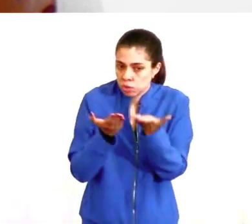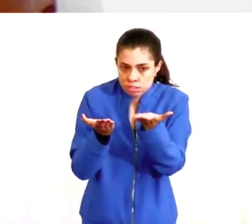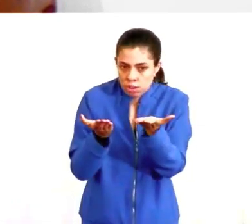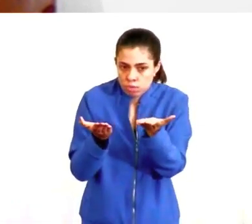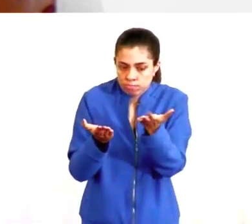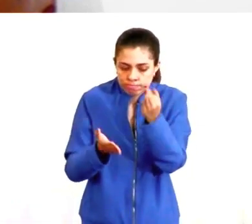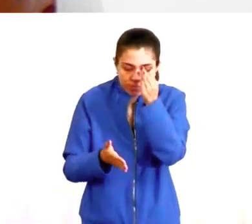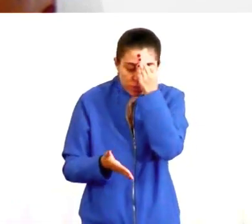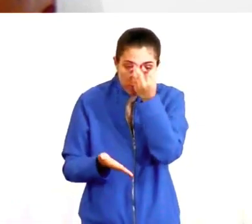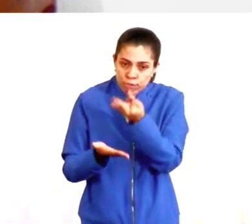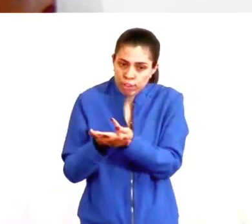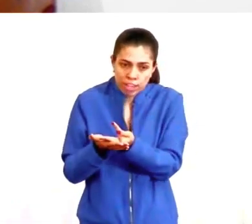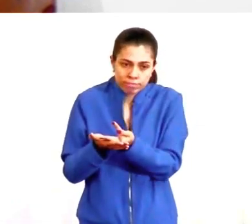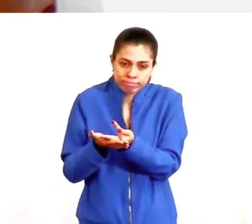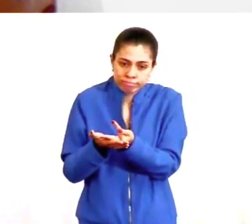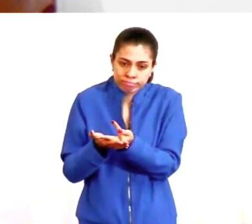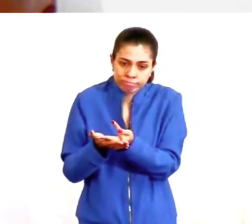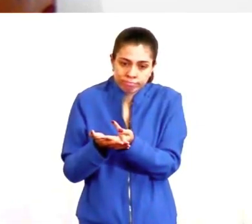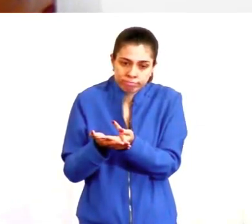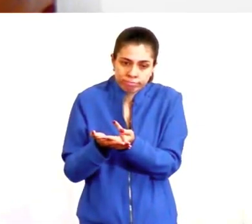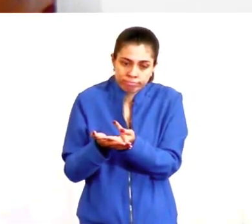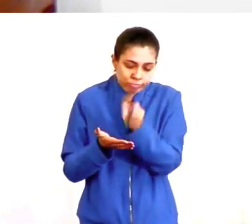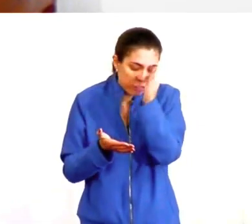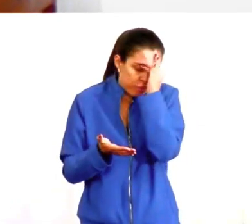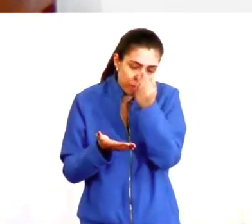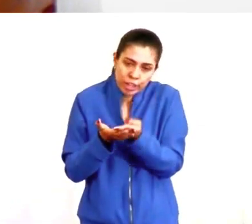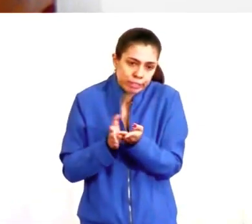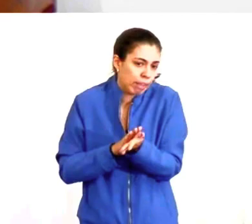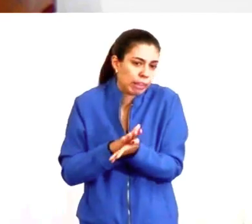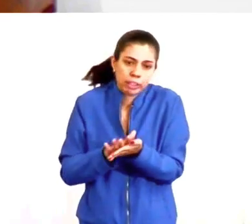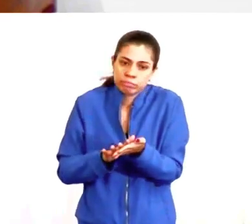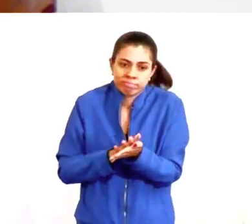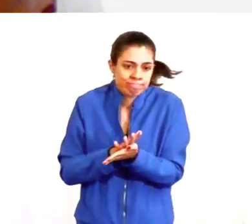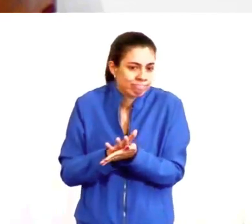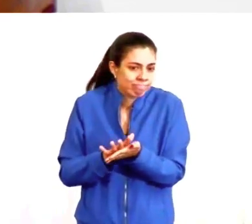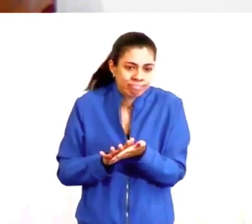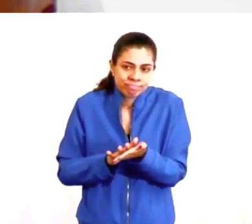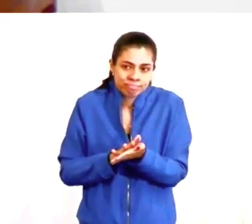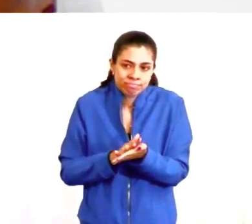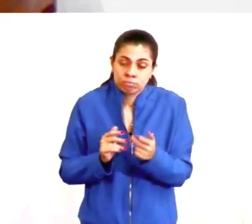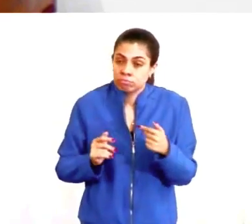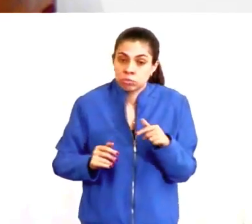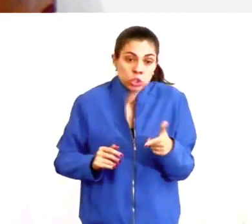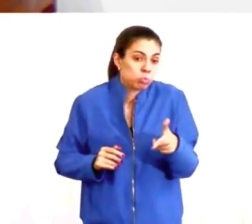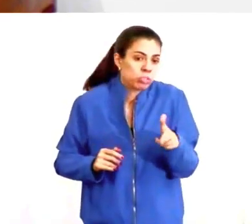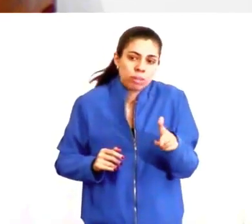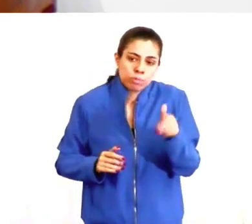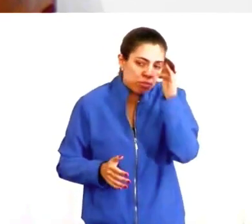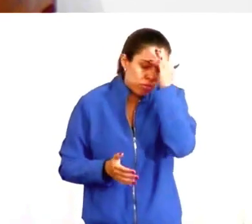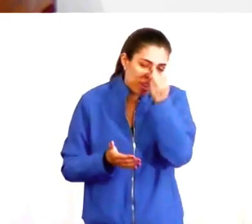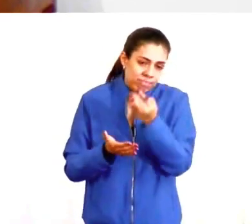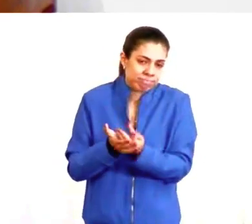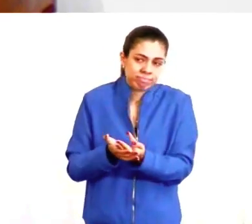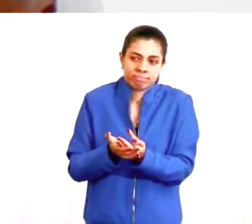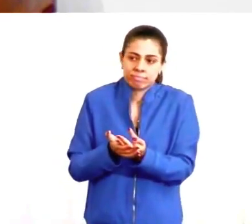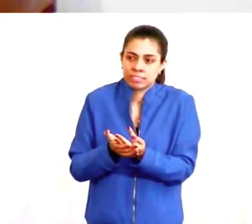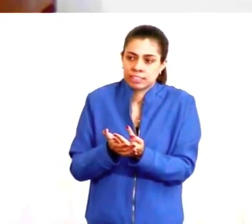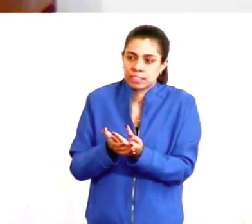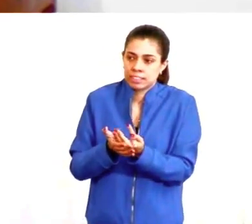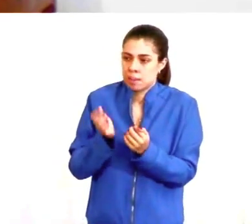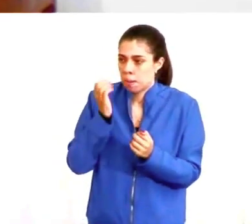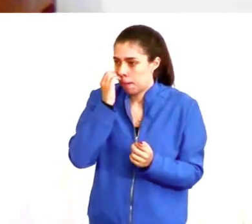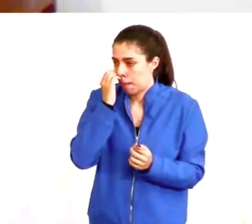A ressurreição seguramente é o único diferencial de todas